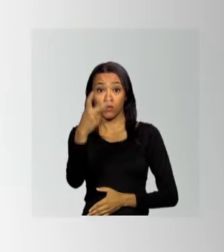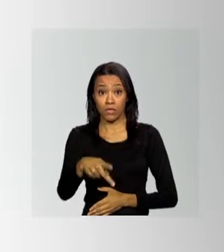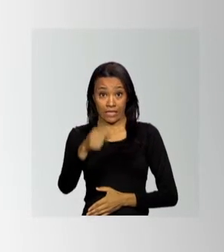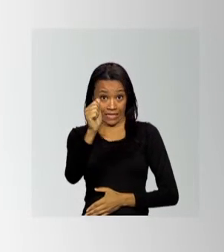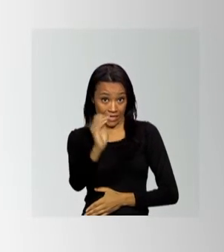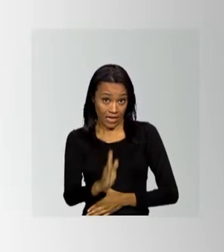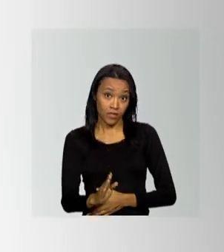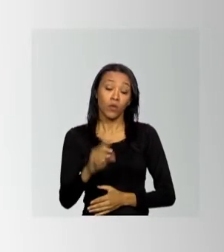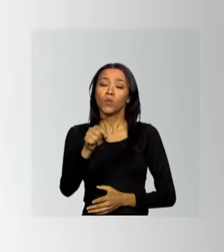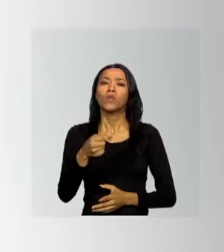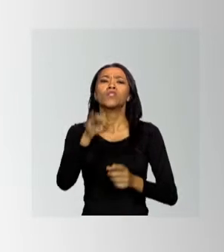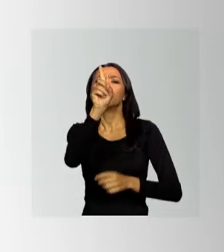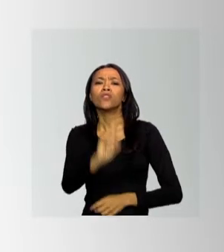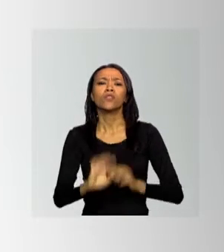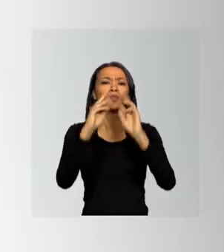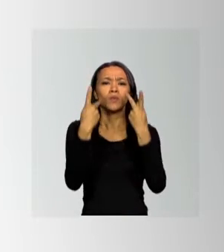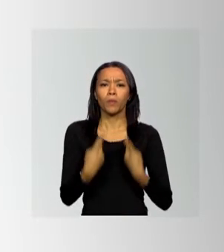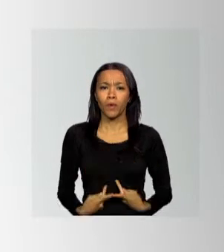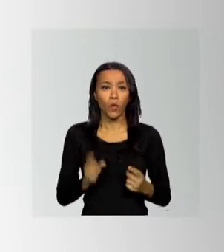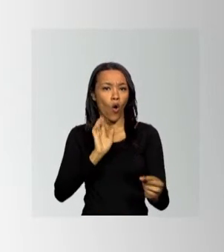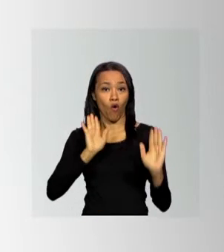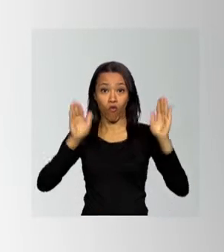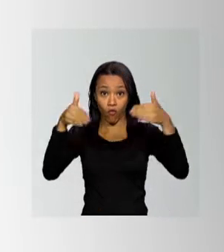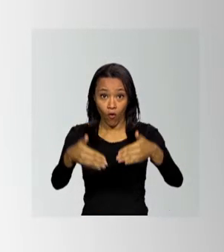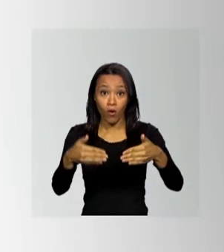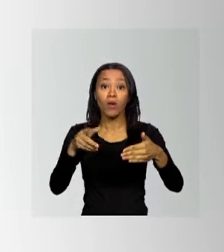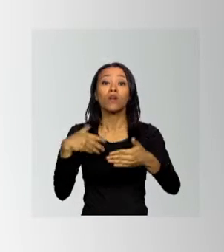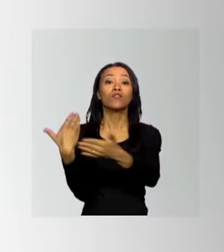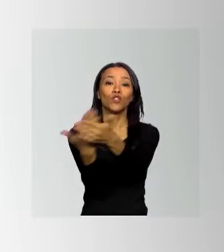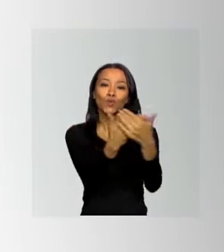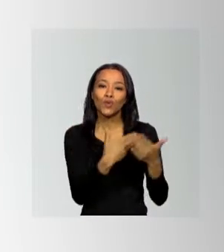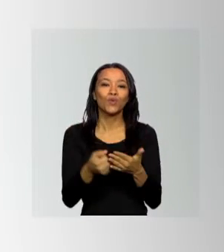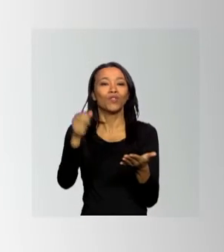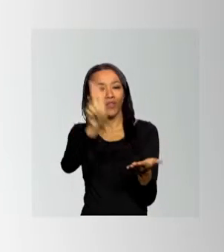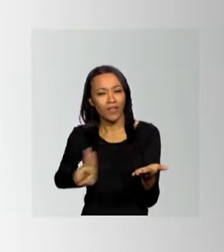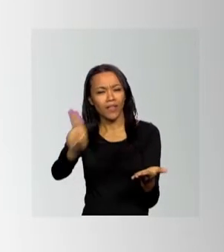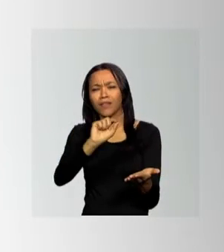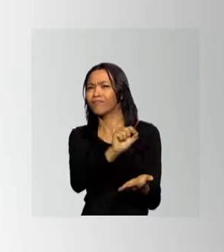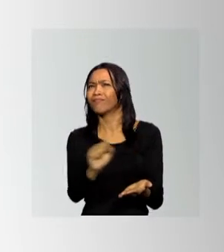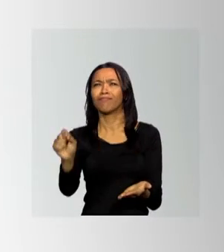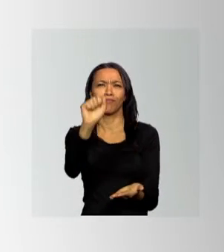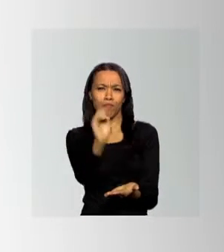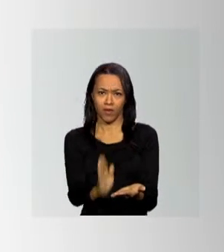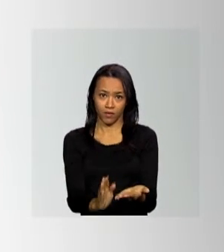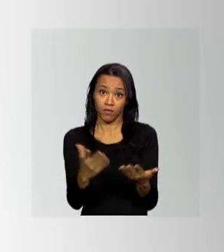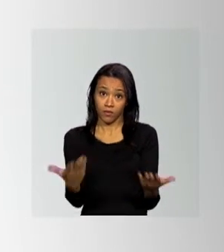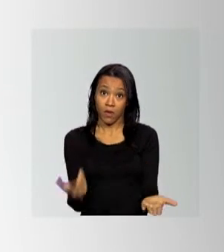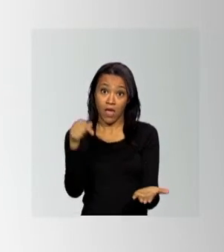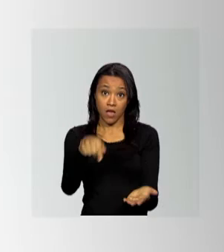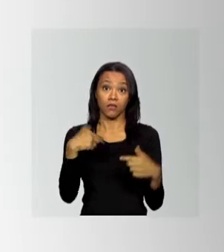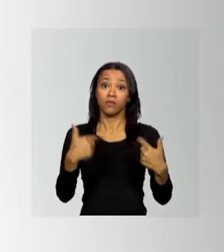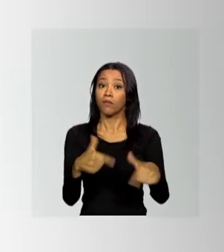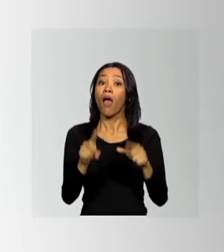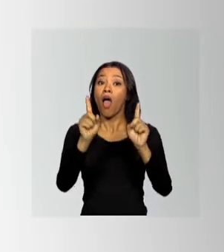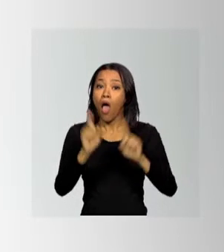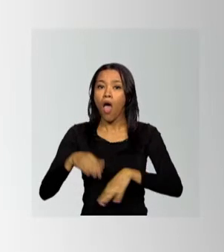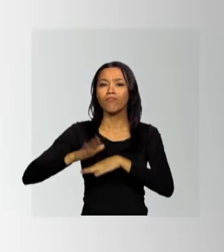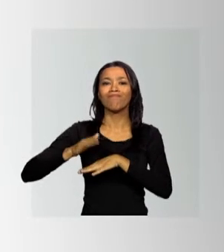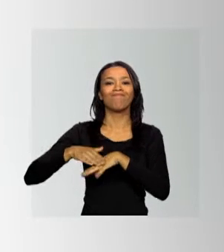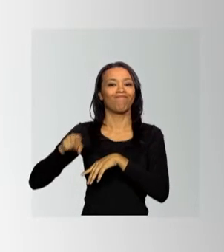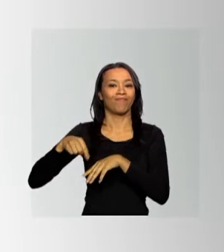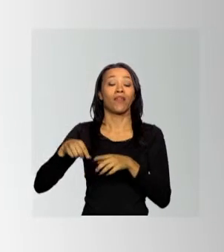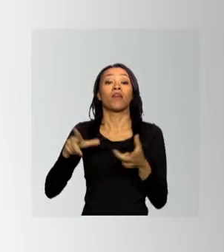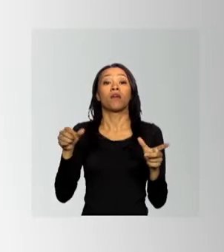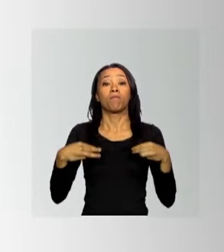internacional de direitos humanos neste nado estudantes universitários de todo o país a iniciativa é do ministério das